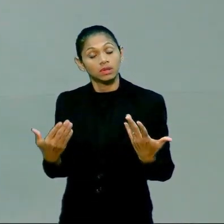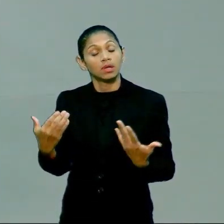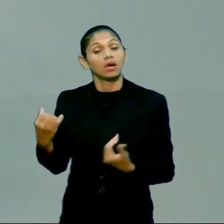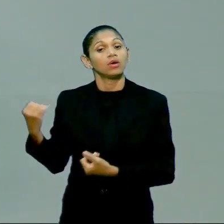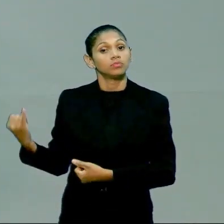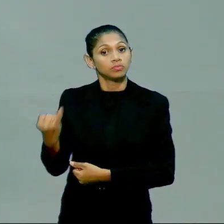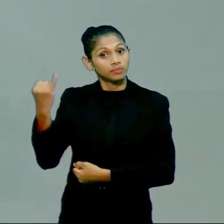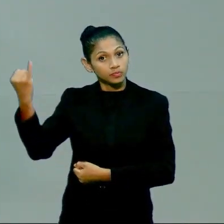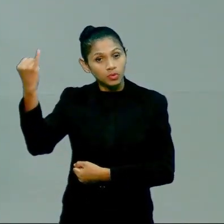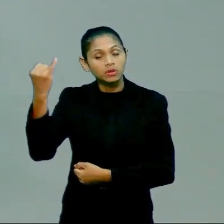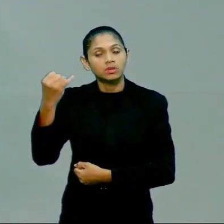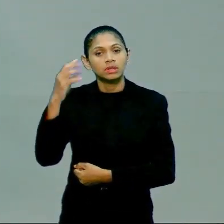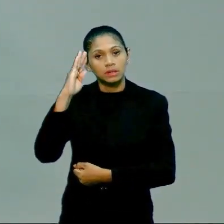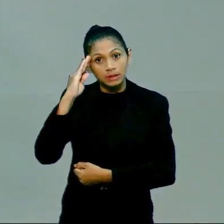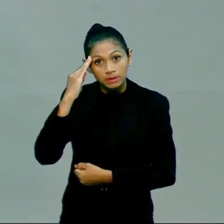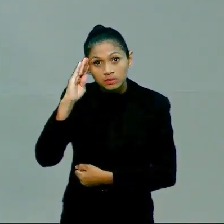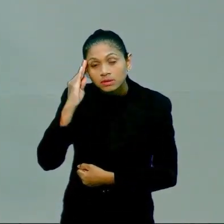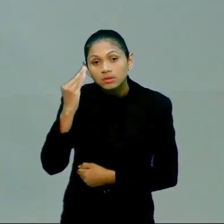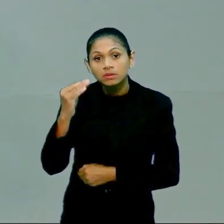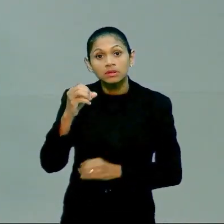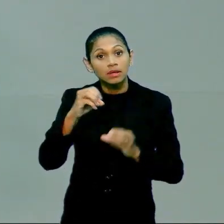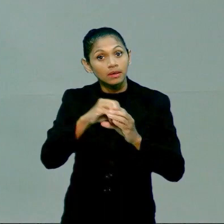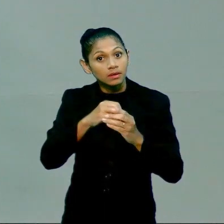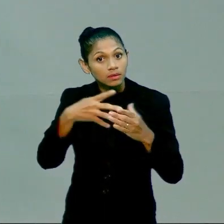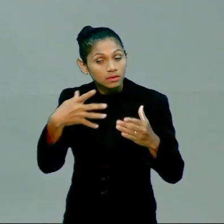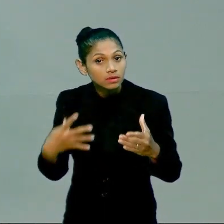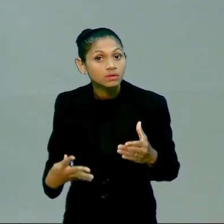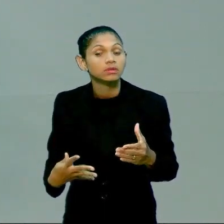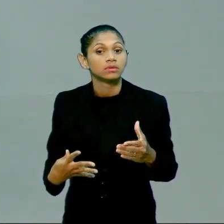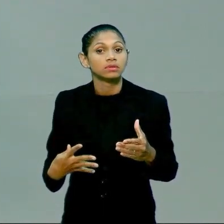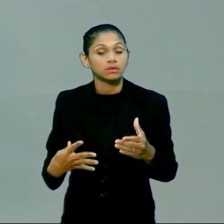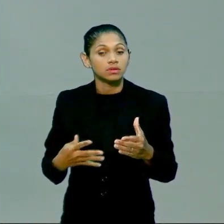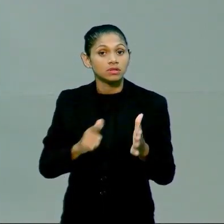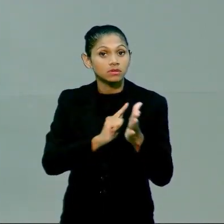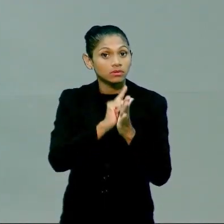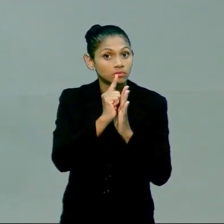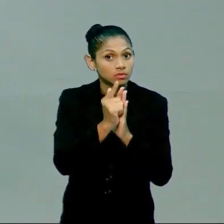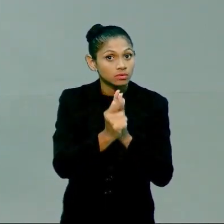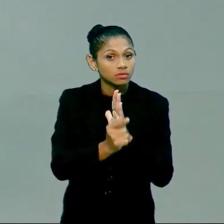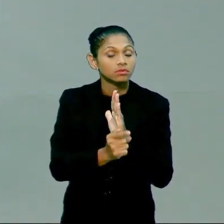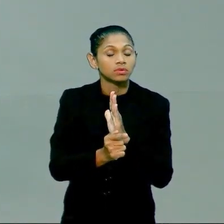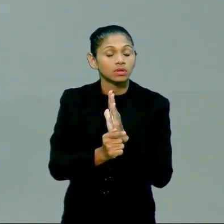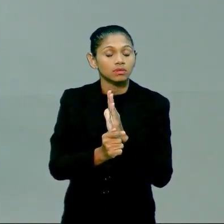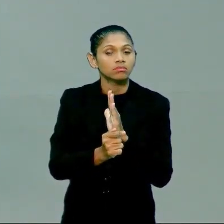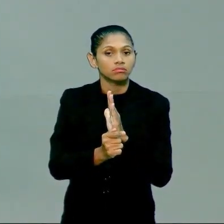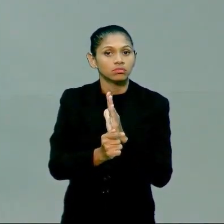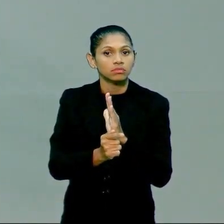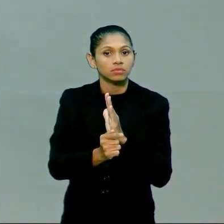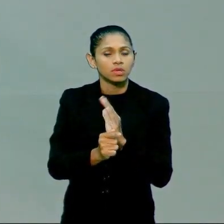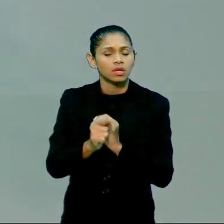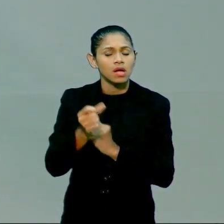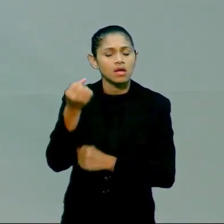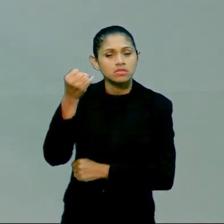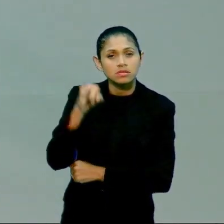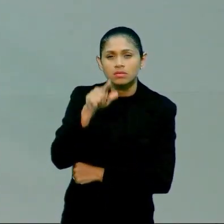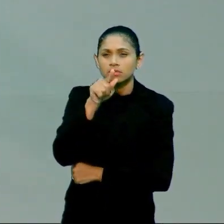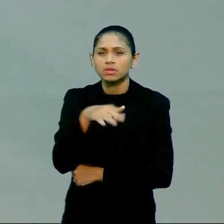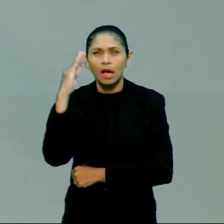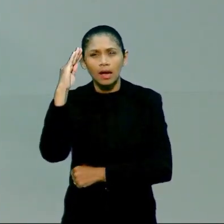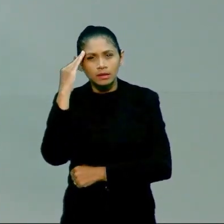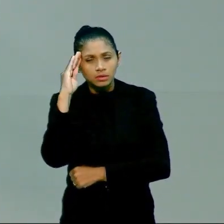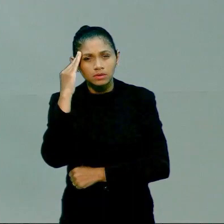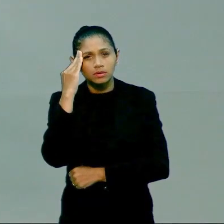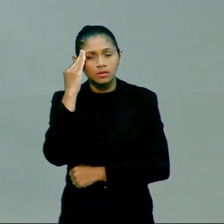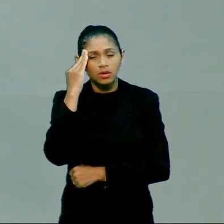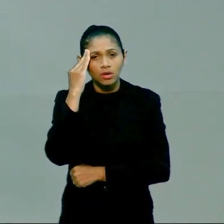a característica desses gêneros. Por quê? Porque você entendendo qual gênero que está sendo trabalhado, né, nós,